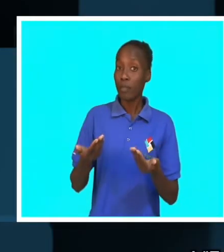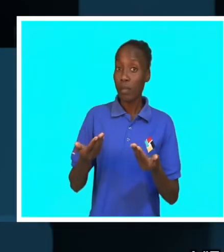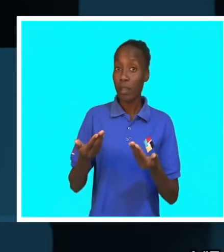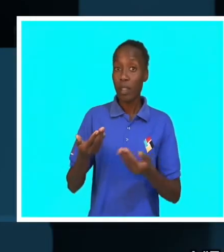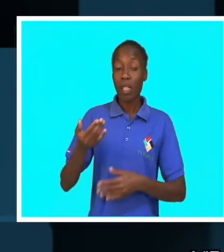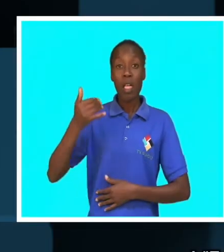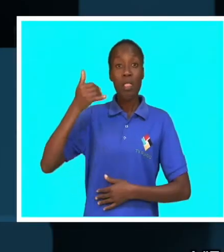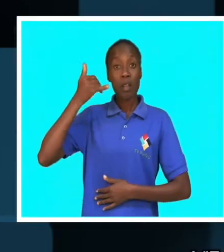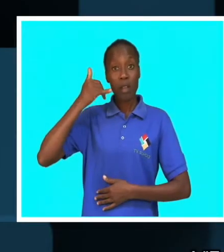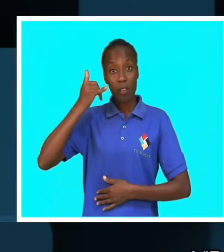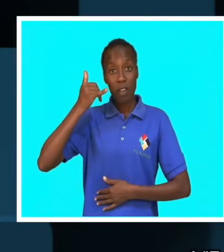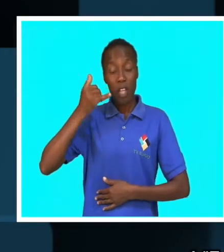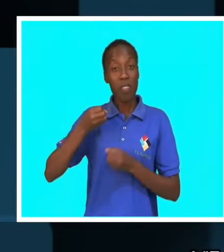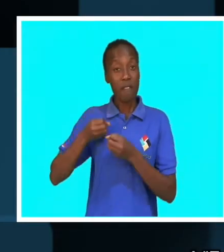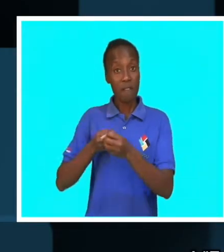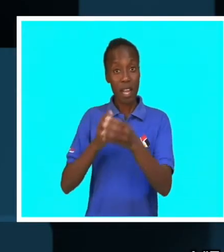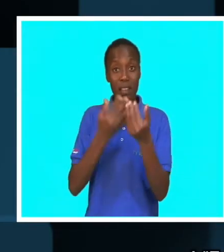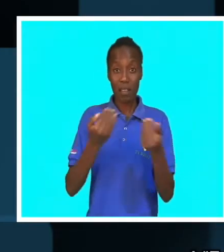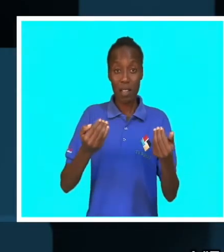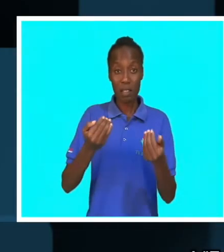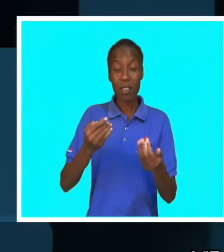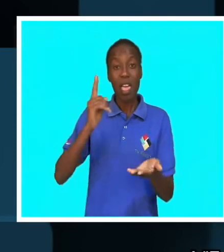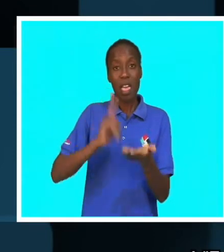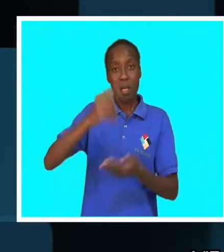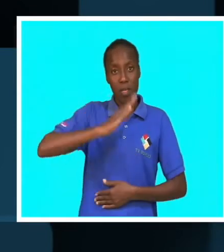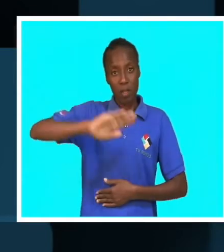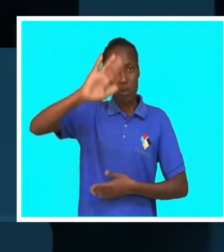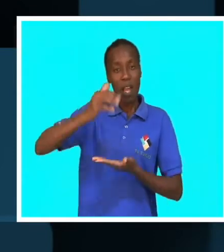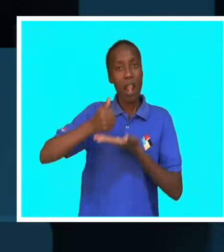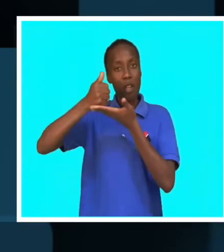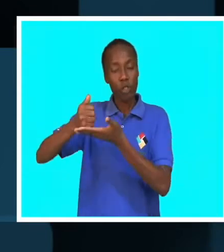A linha Fala Criança é uma linha nacional de ajuda à criança.